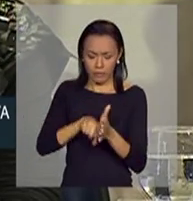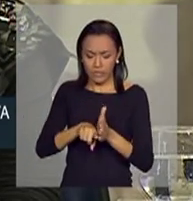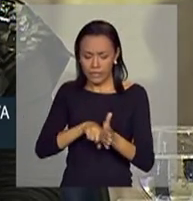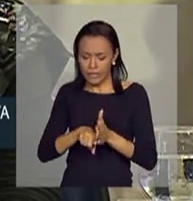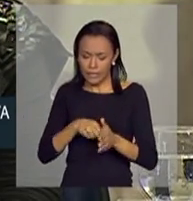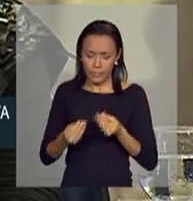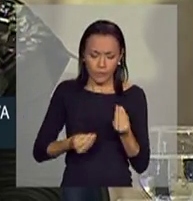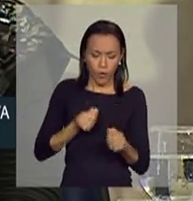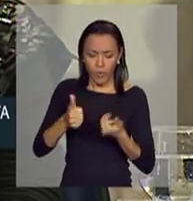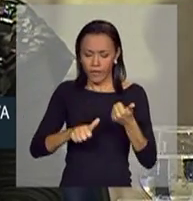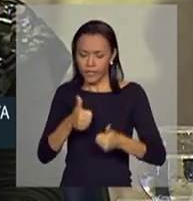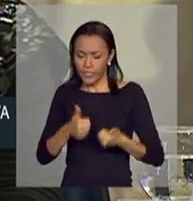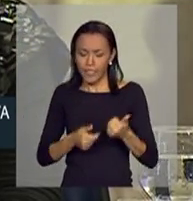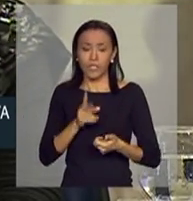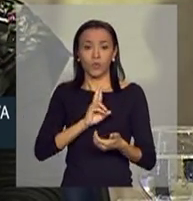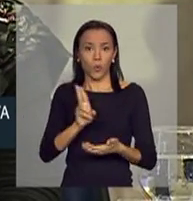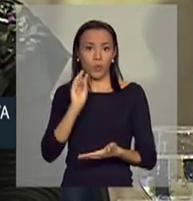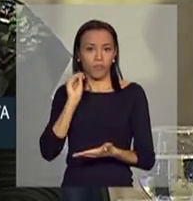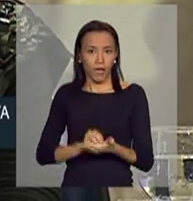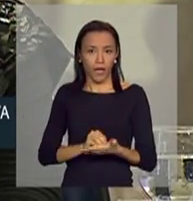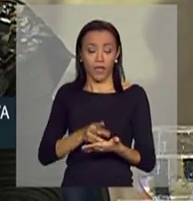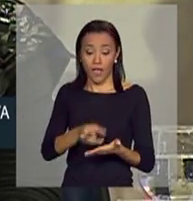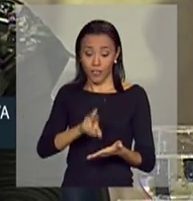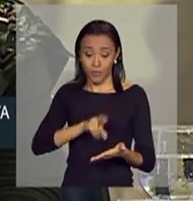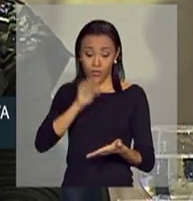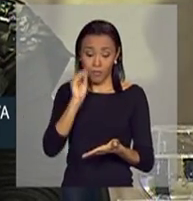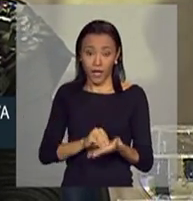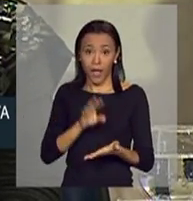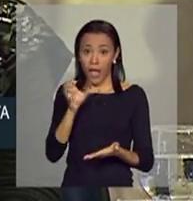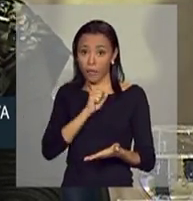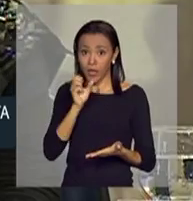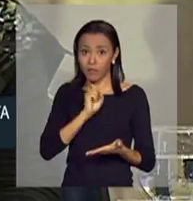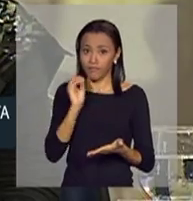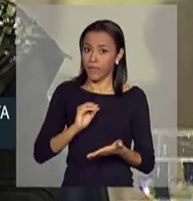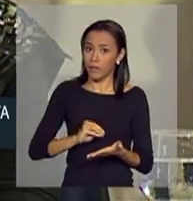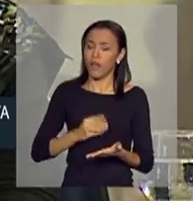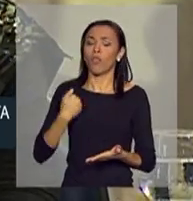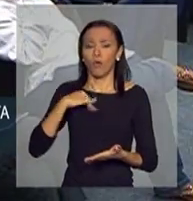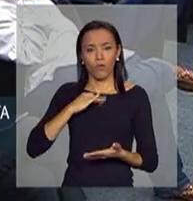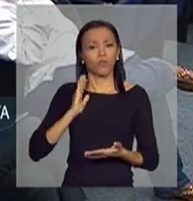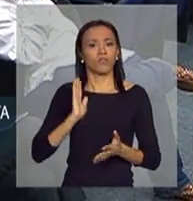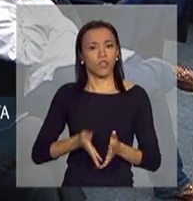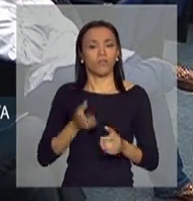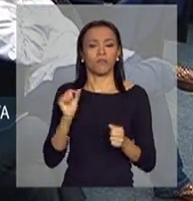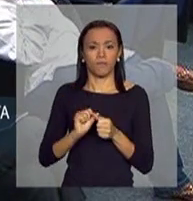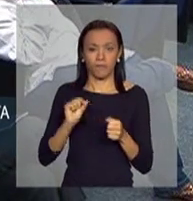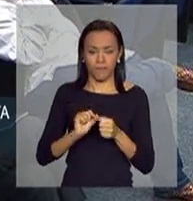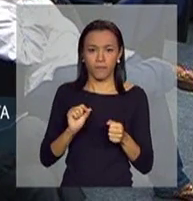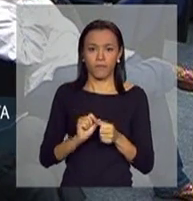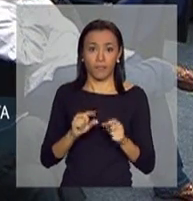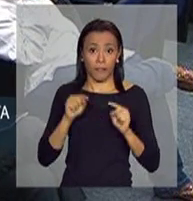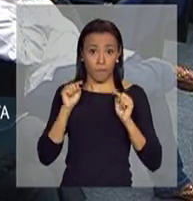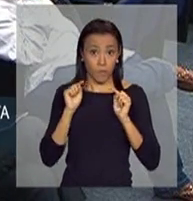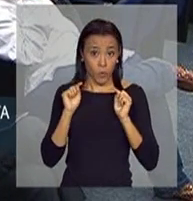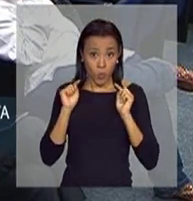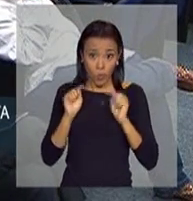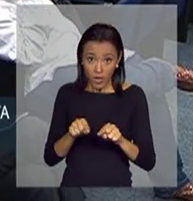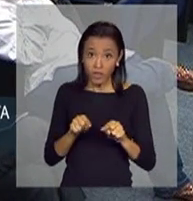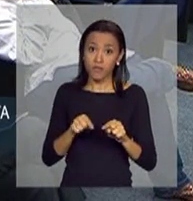rápidas, pondo o nome e obtendo respostas muito rápidas, nós estamos fazendo com essa